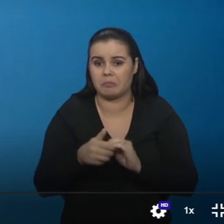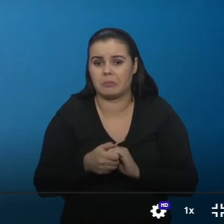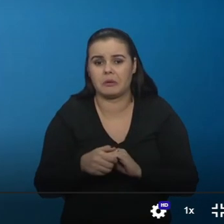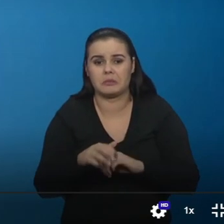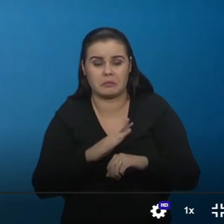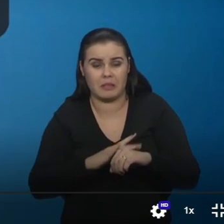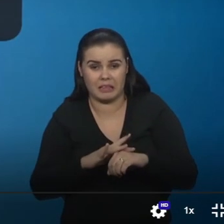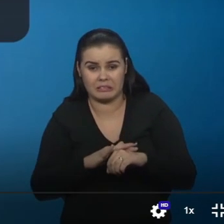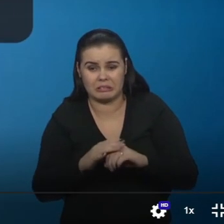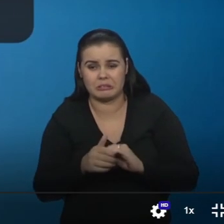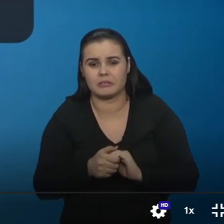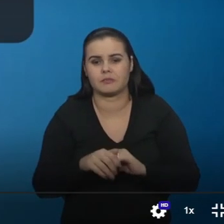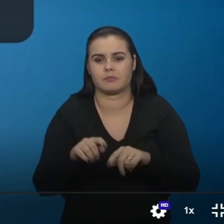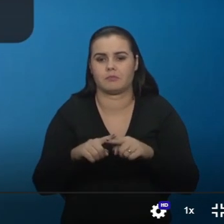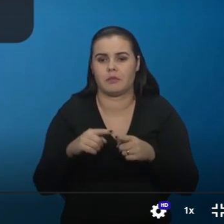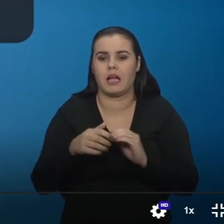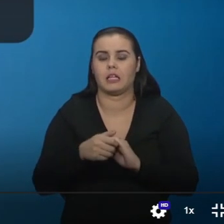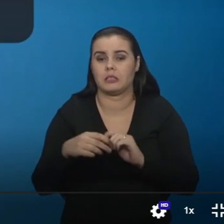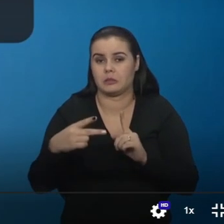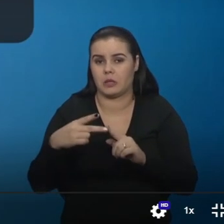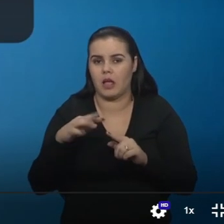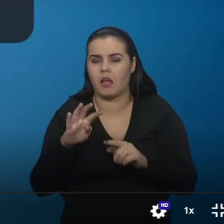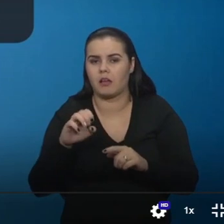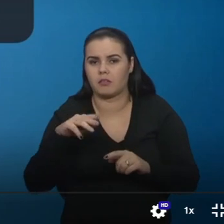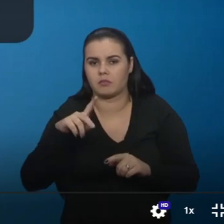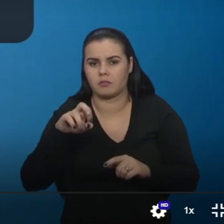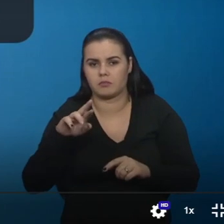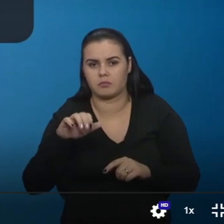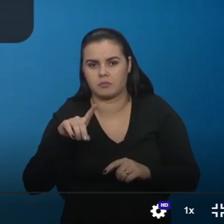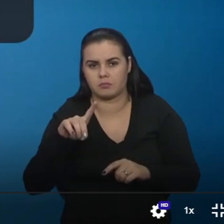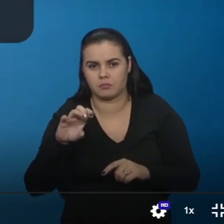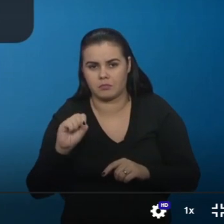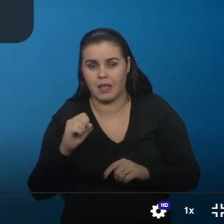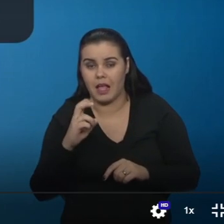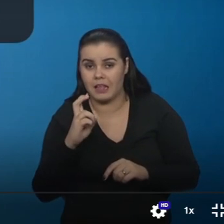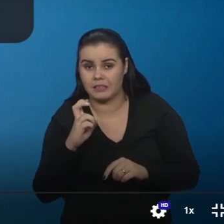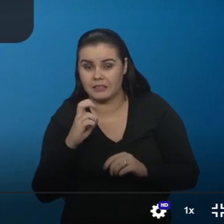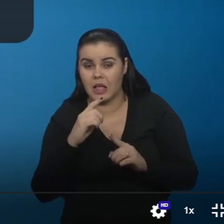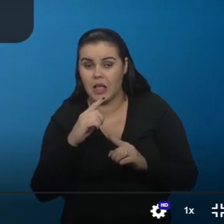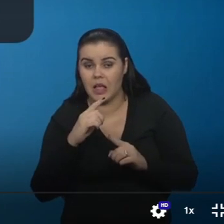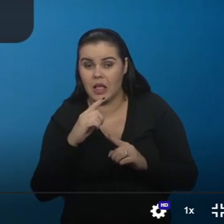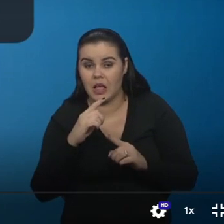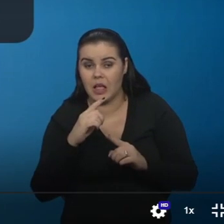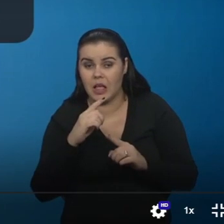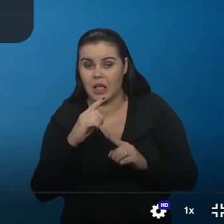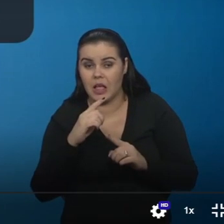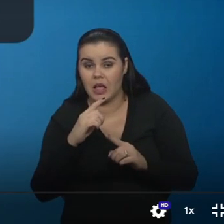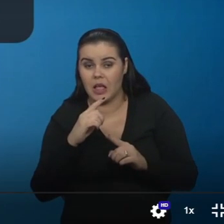temperados são até 5 vezes mais resistentes do que os flotados e, ao se romperem,